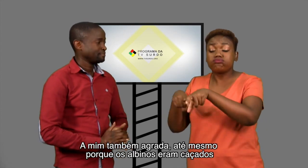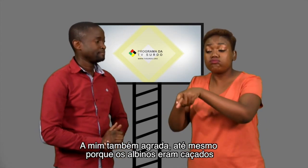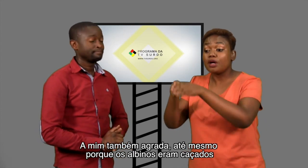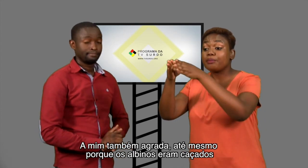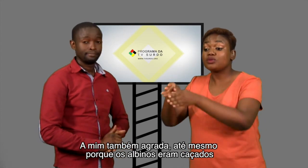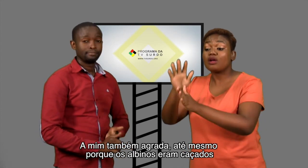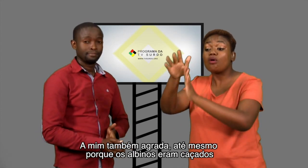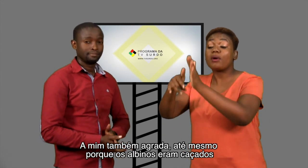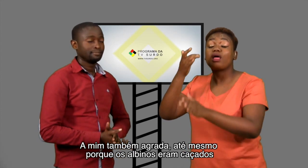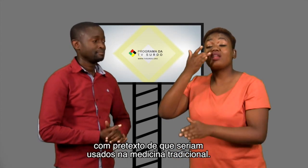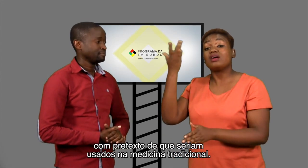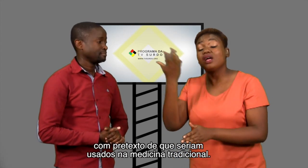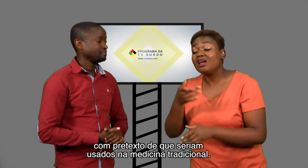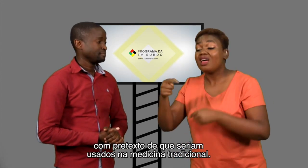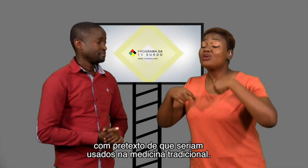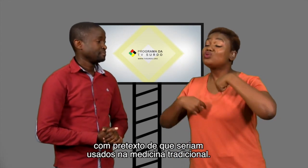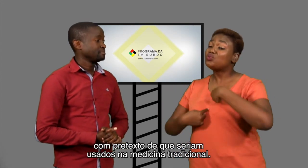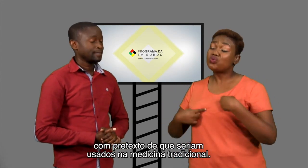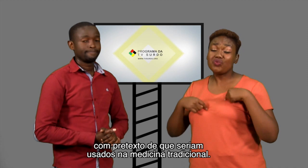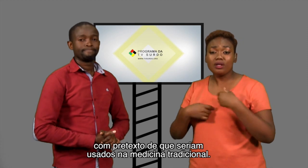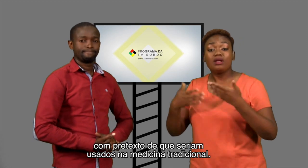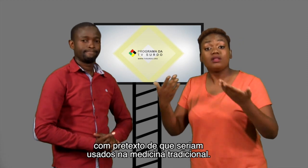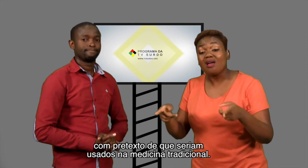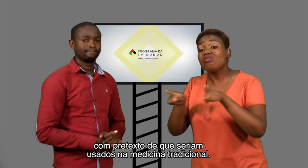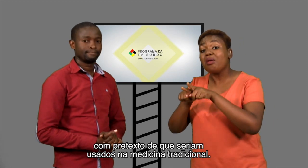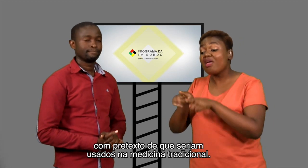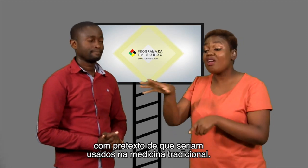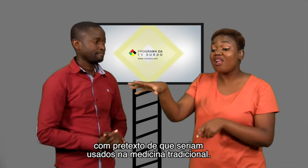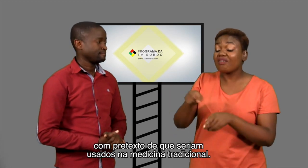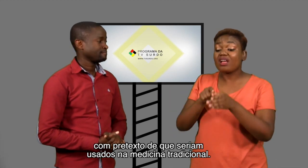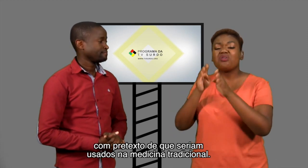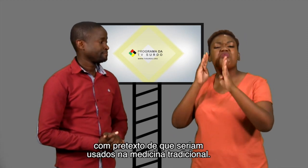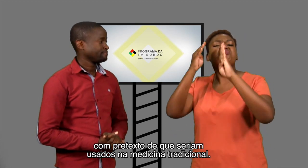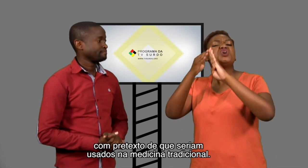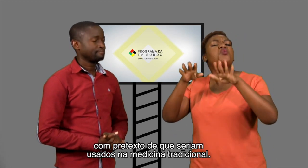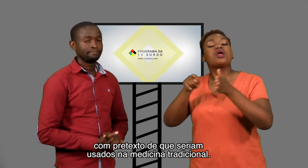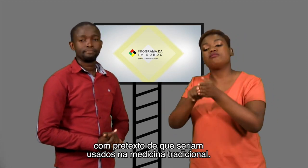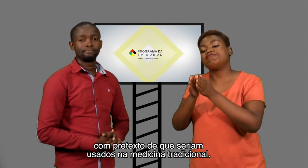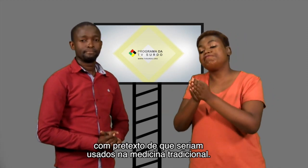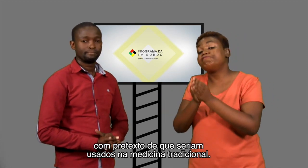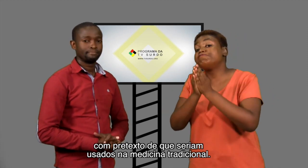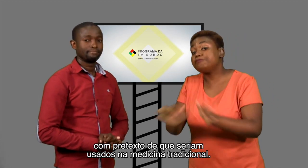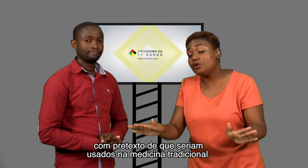os albinos eram caçados com pretexto de que seriam usados na medicina tradicional.